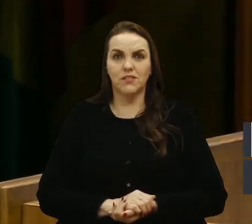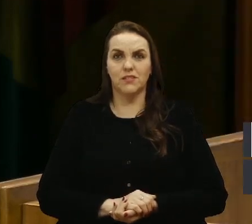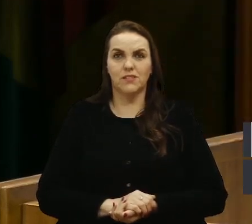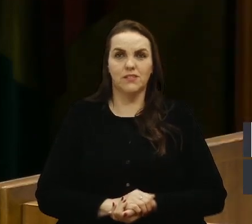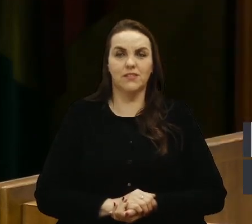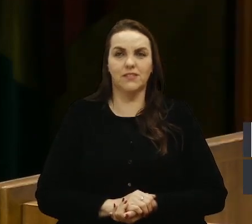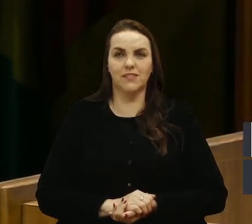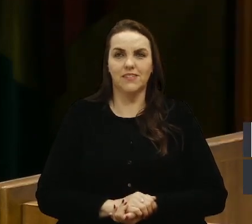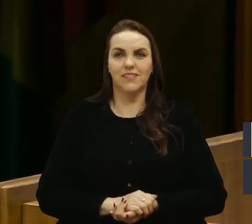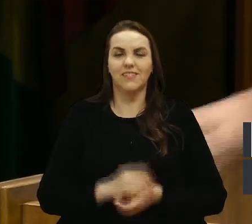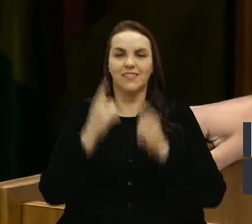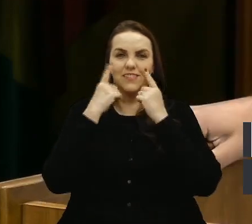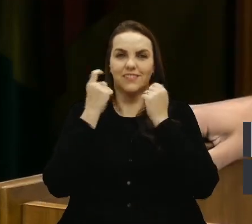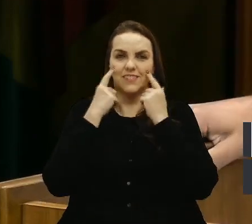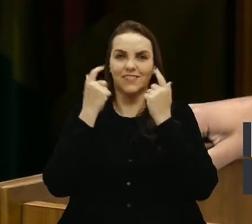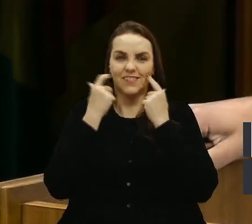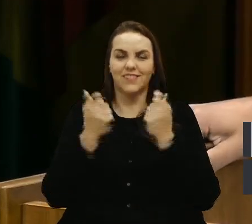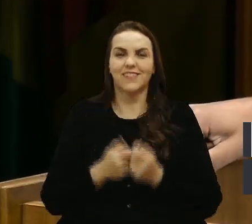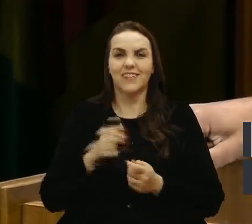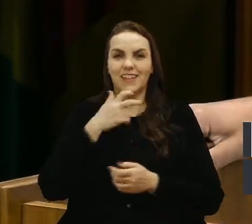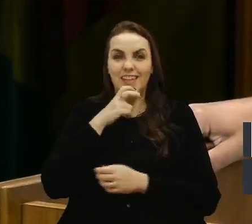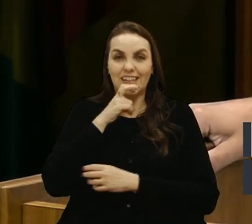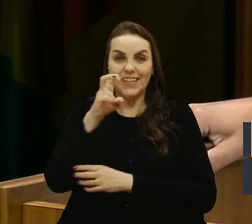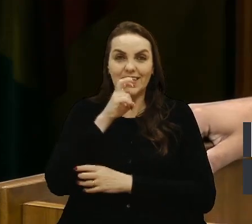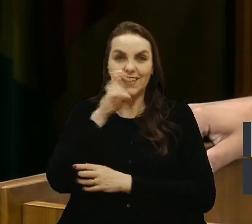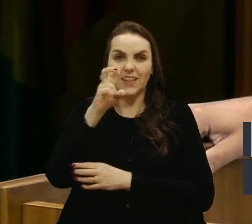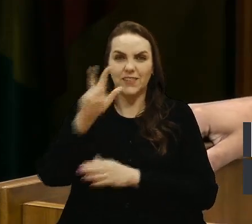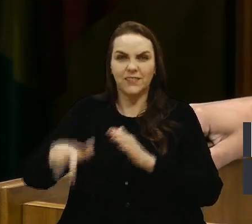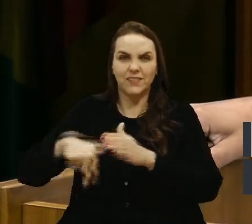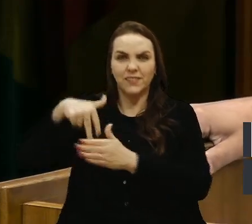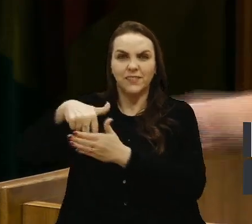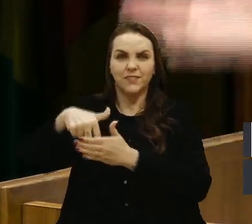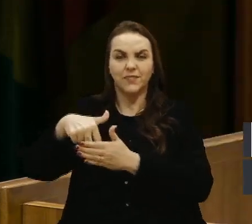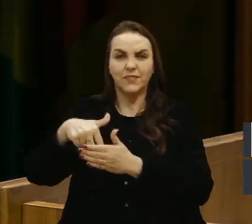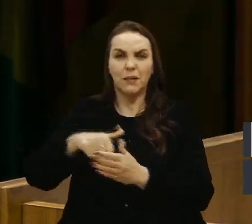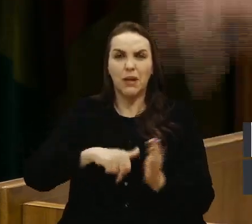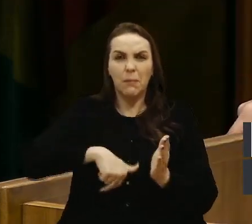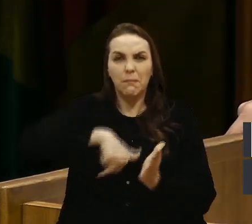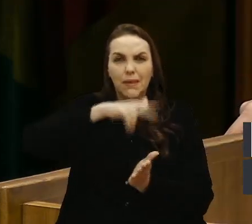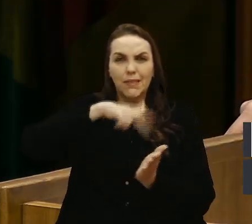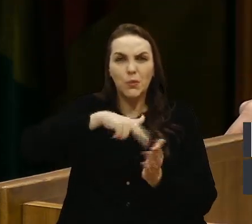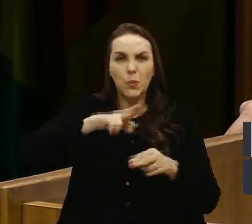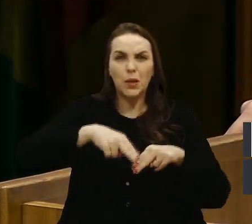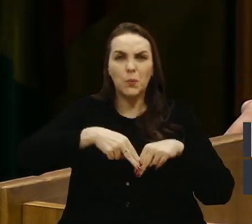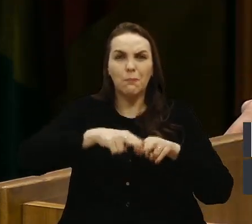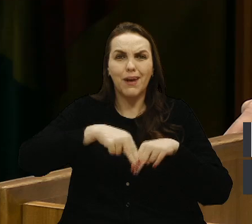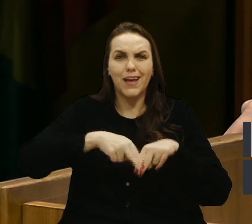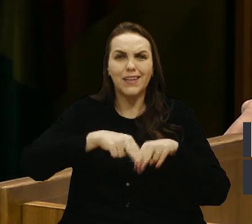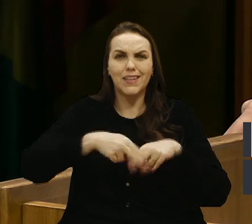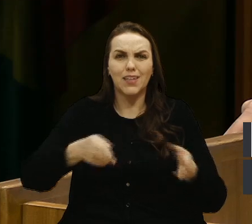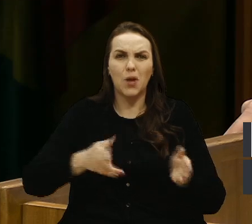Nós temos que chorar e gritar nessa tribuna para pintar um parquinho. Façam-me um favor.